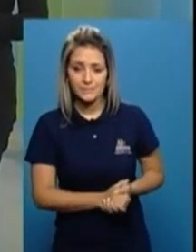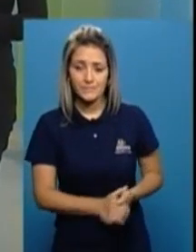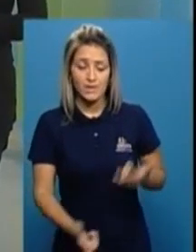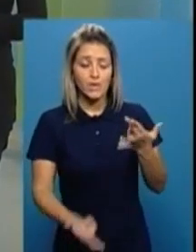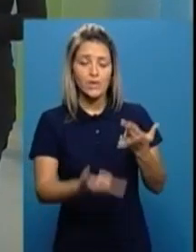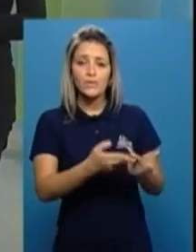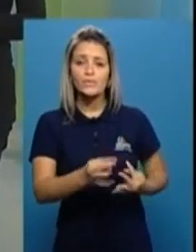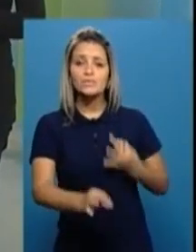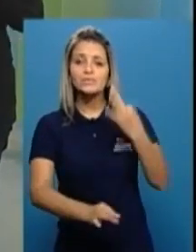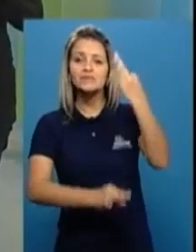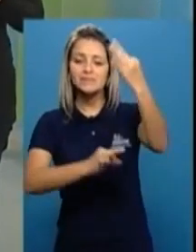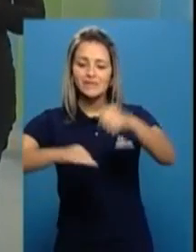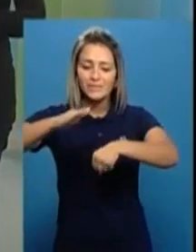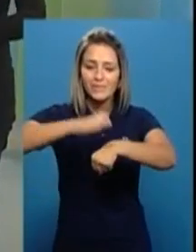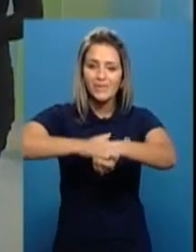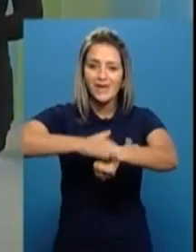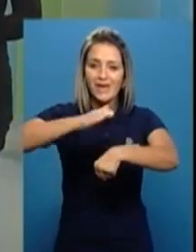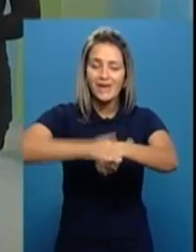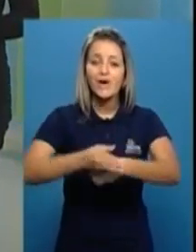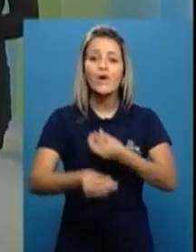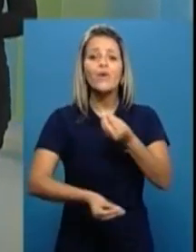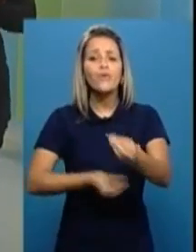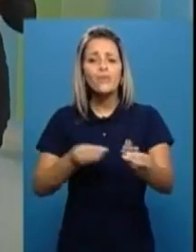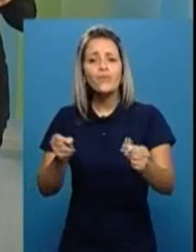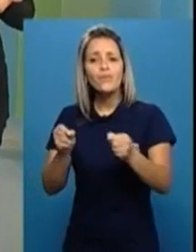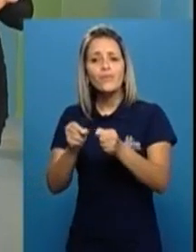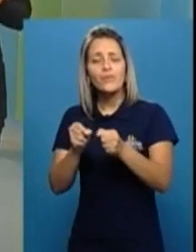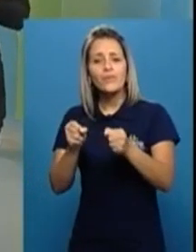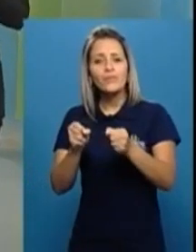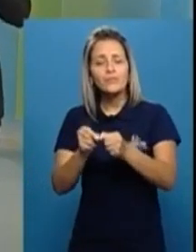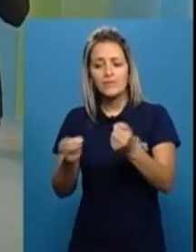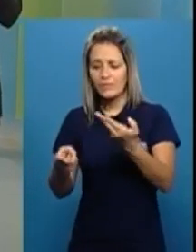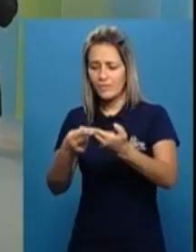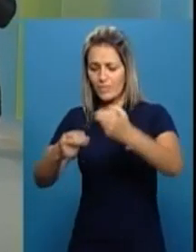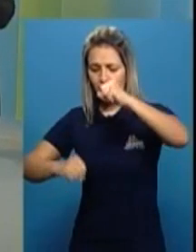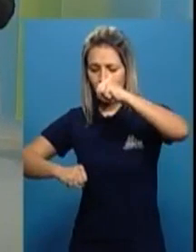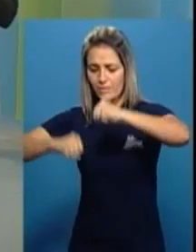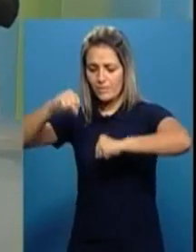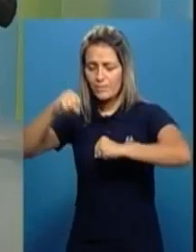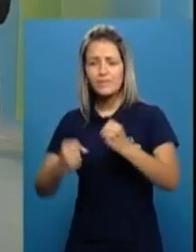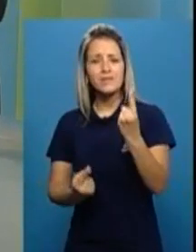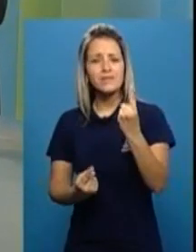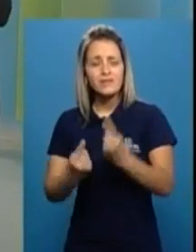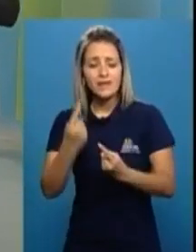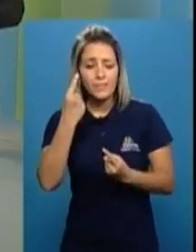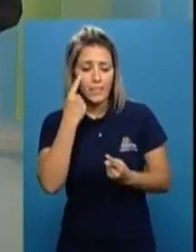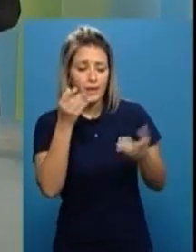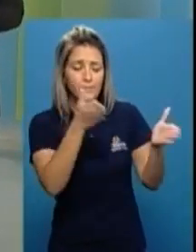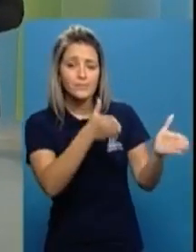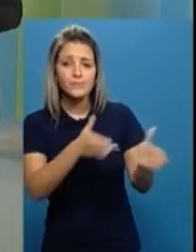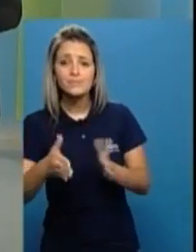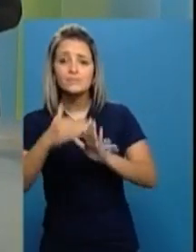Tecnologias de manufatura. Como ele será fabricado? Que máquinas e quais processos serão utilizados